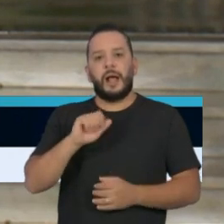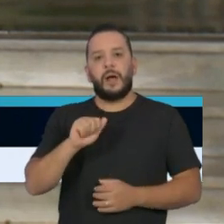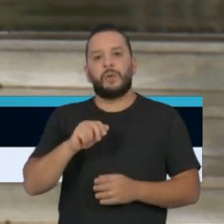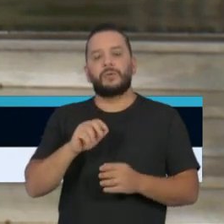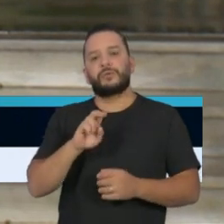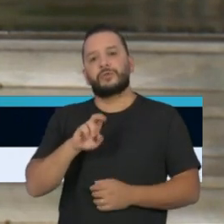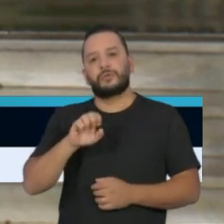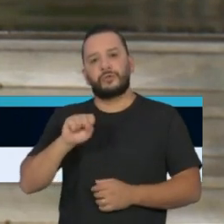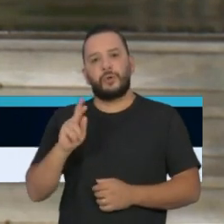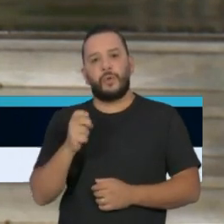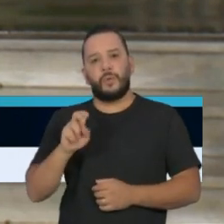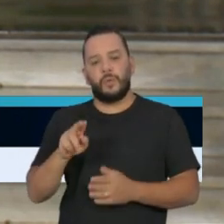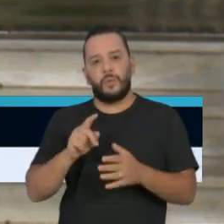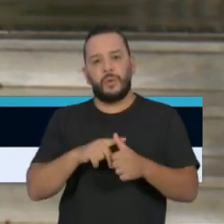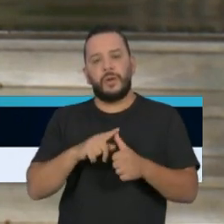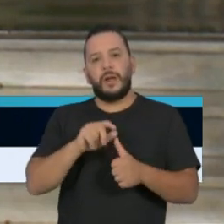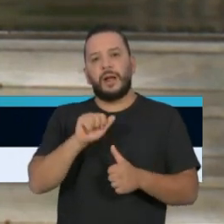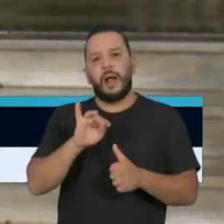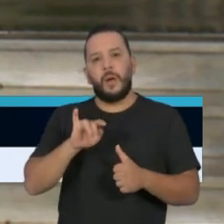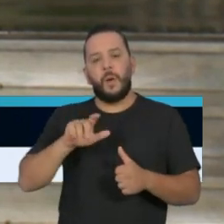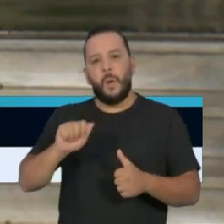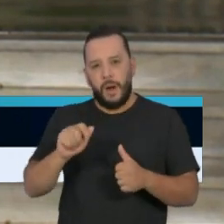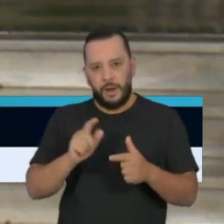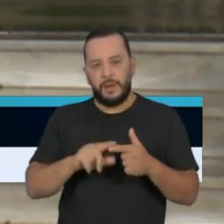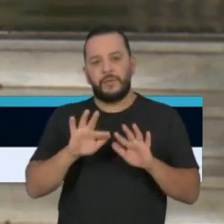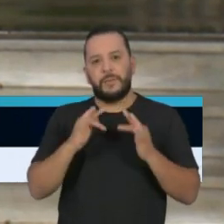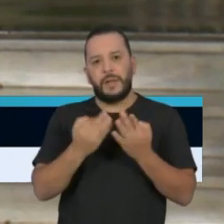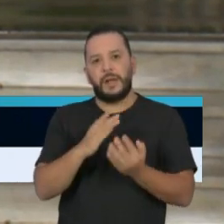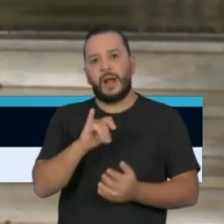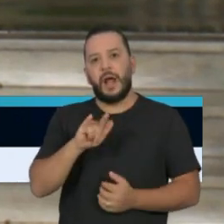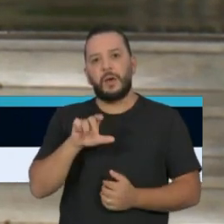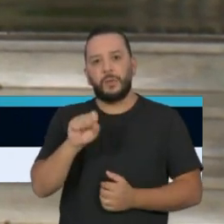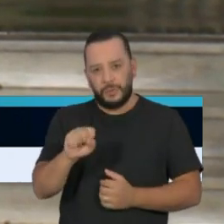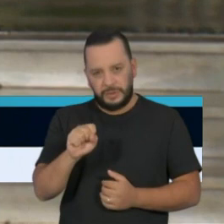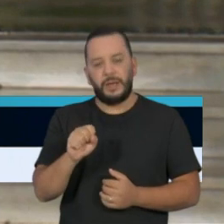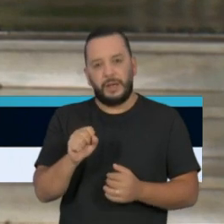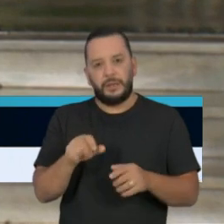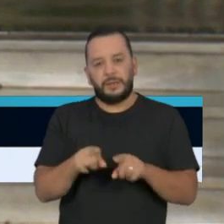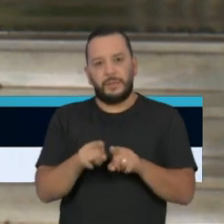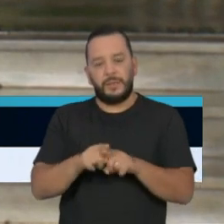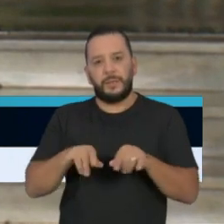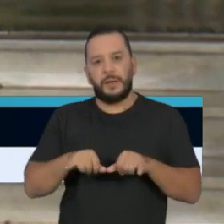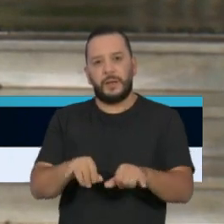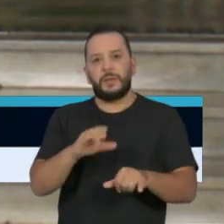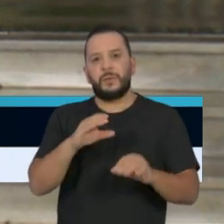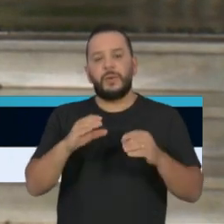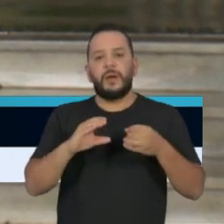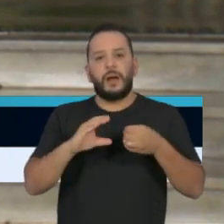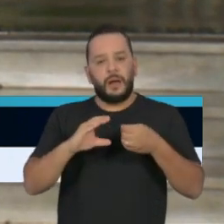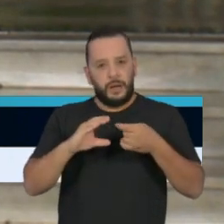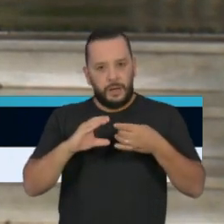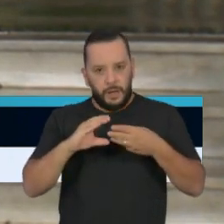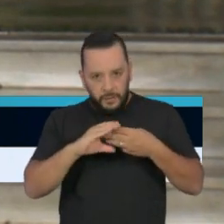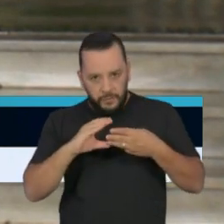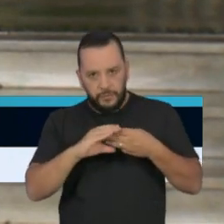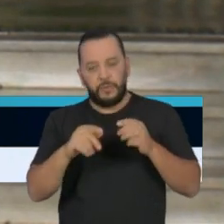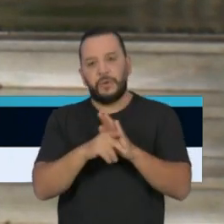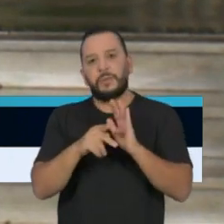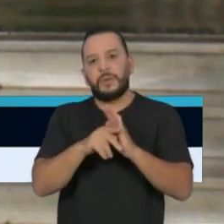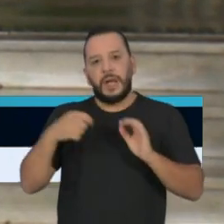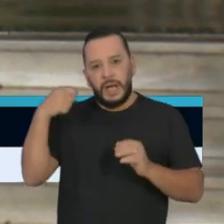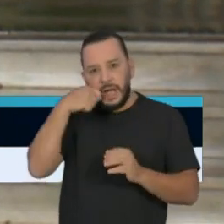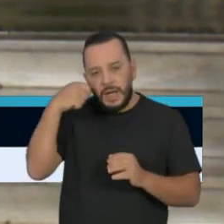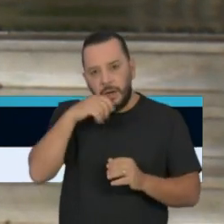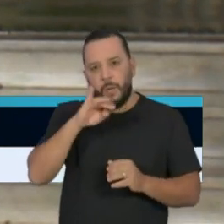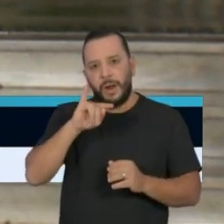Caoa, a família do Carlos Wiesers Martins, o Carrefour, a Colgate, a Comunitas,